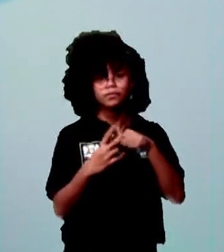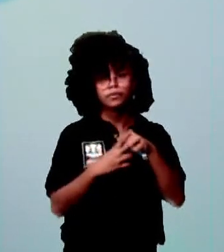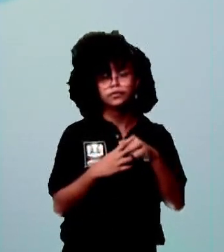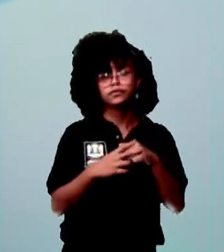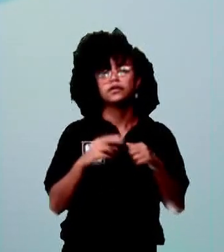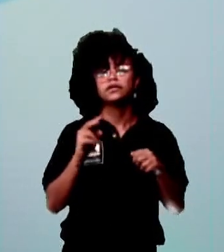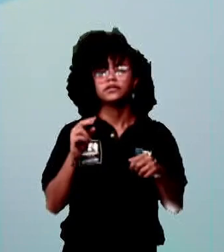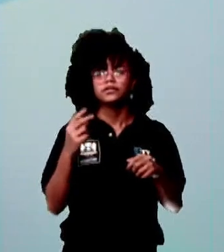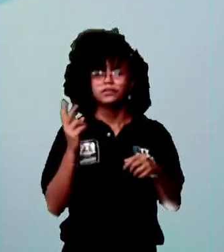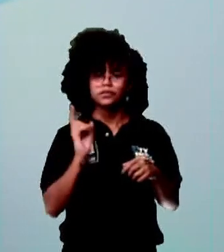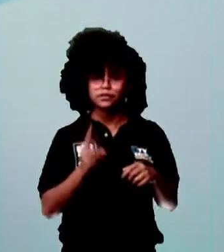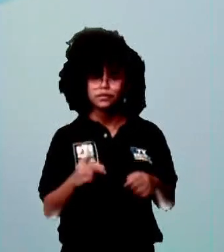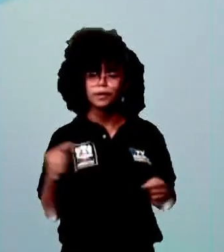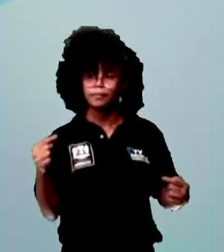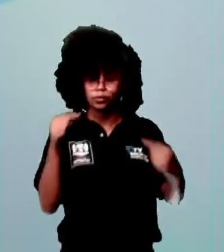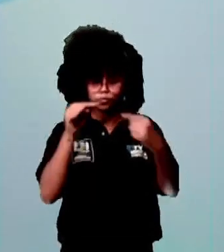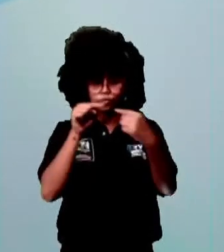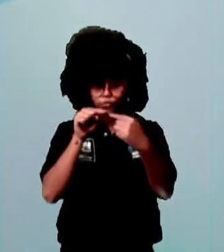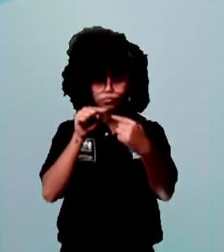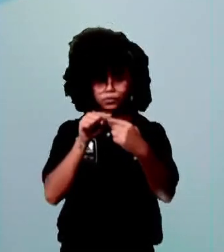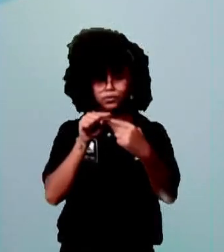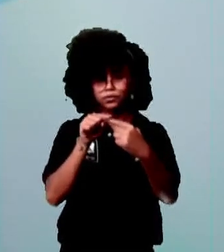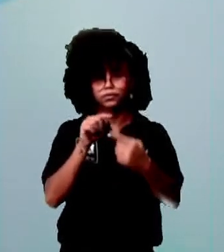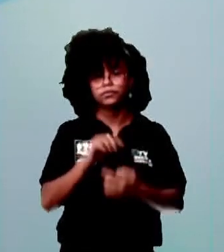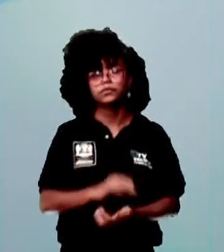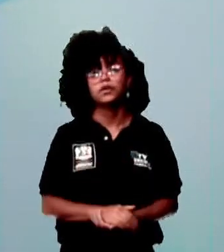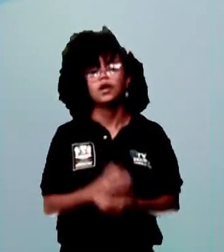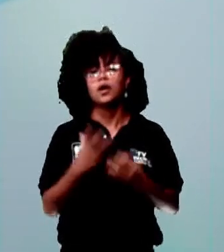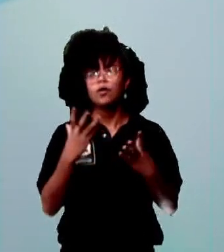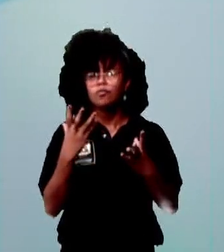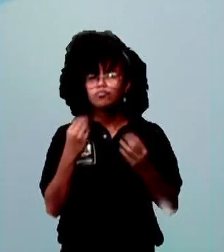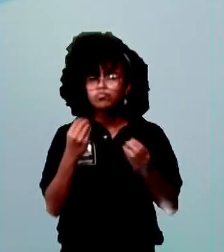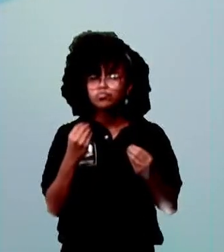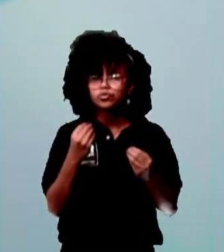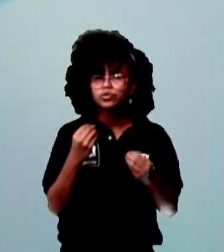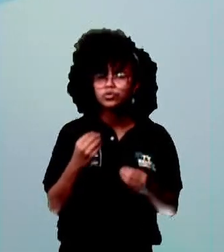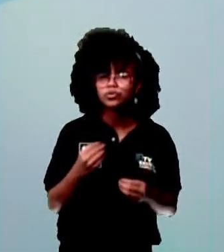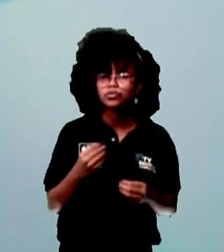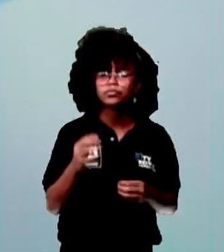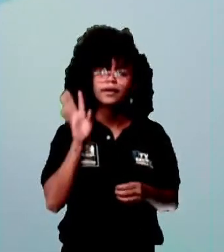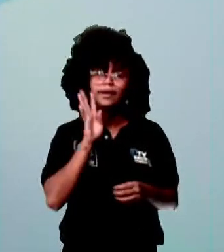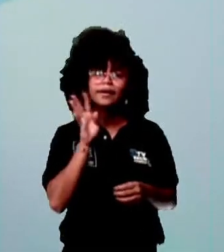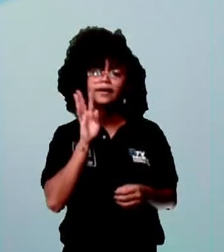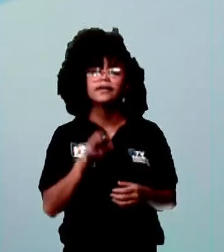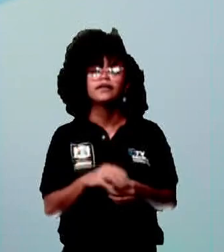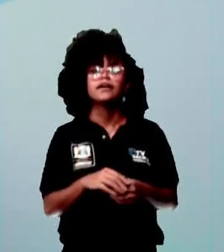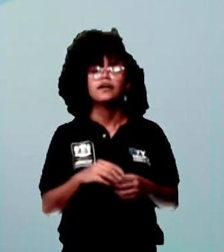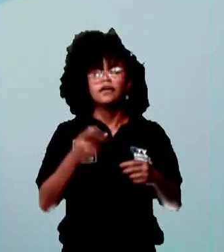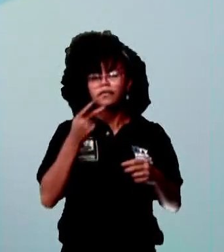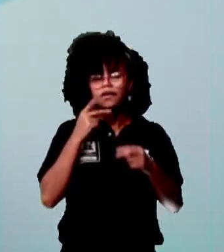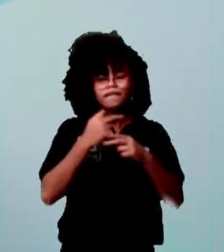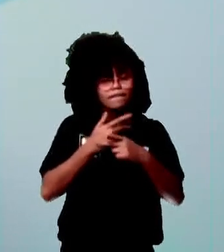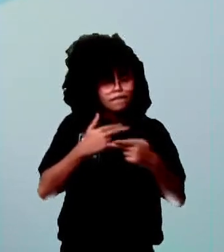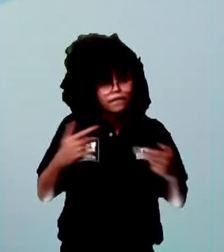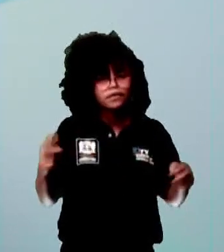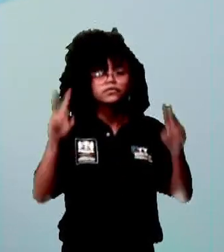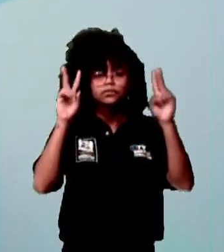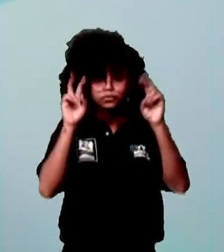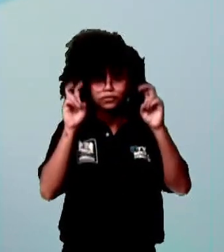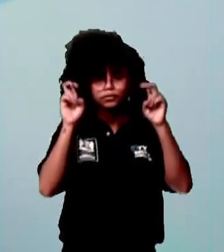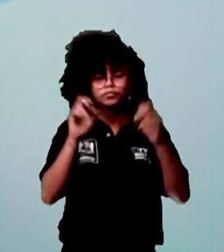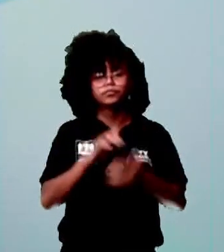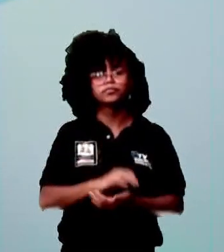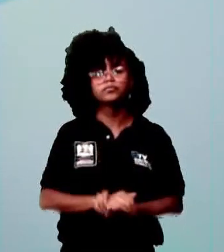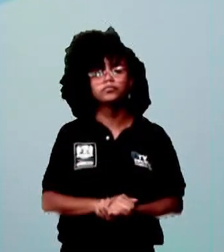sempre conversando entre si, e elas são muito criativas, portanto elas podem falar de vários temas sem problema nenhum,